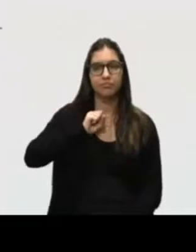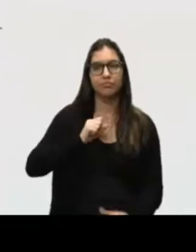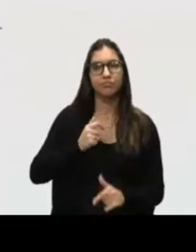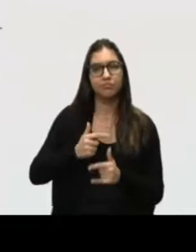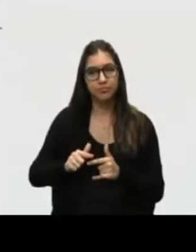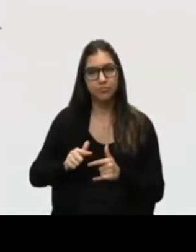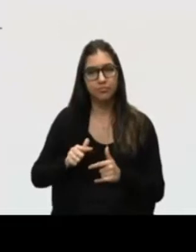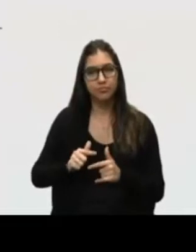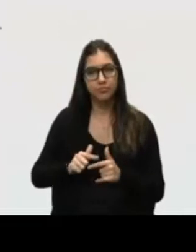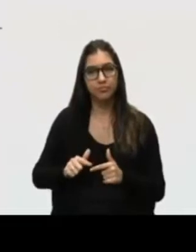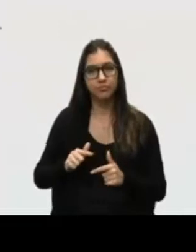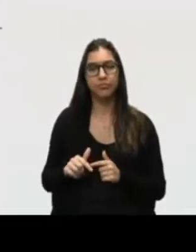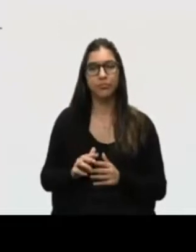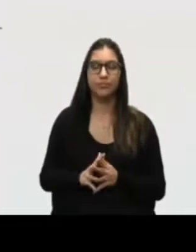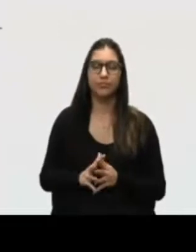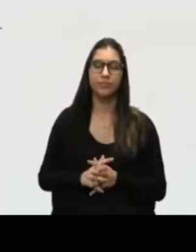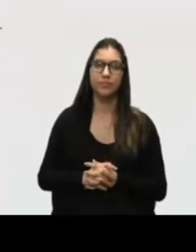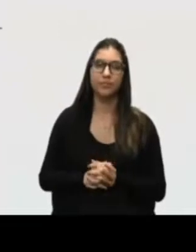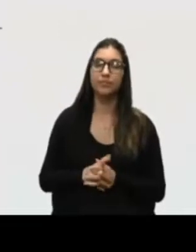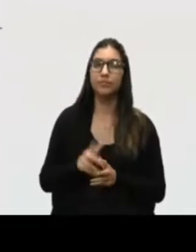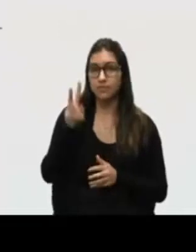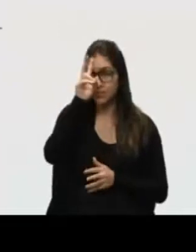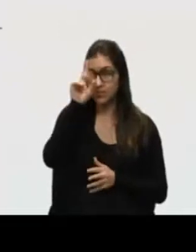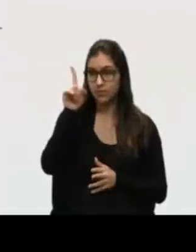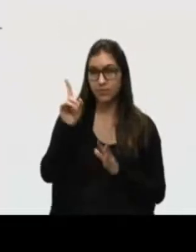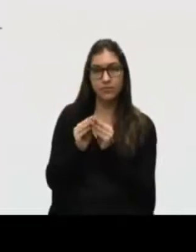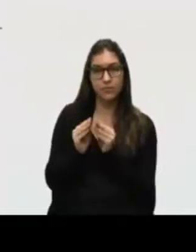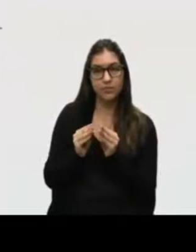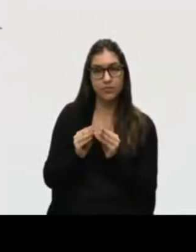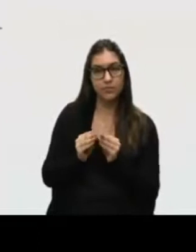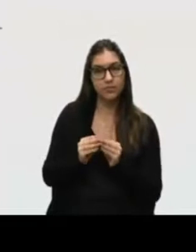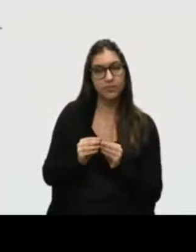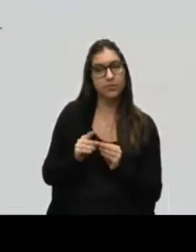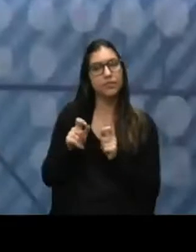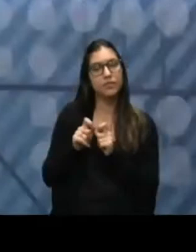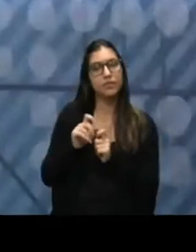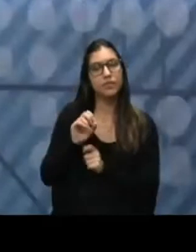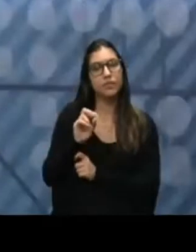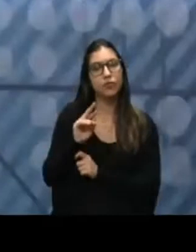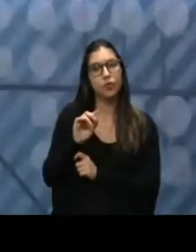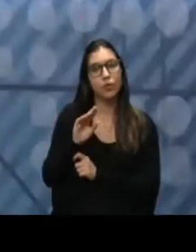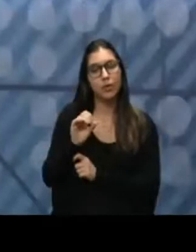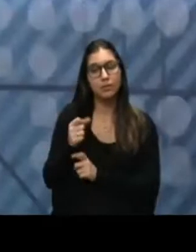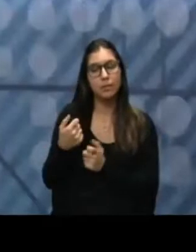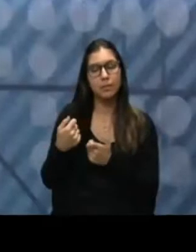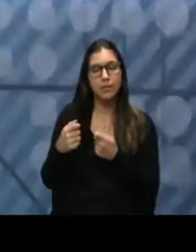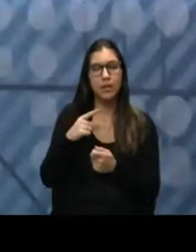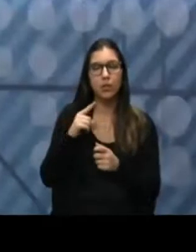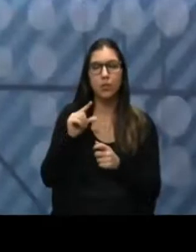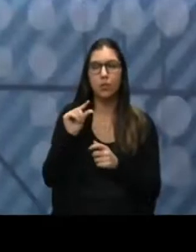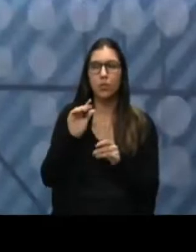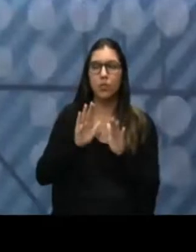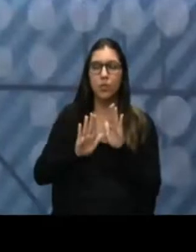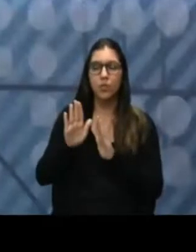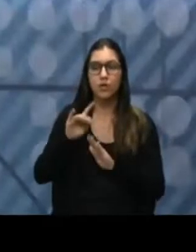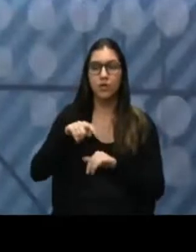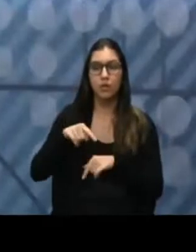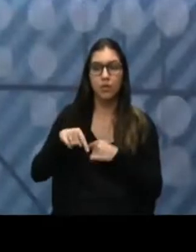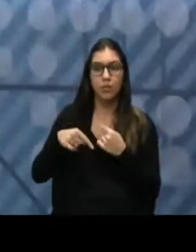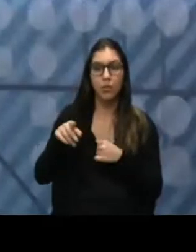utilizar esses compostos químicos. Lembrando que esses compostos químicos eles são compostos orgânicos, então tem que tomar um certo cuidado